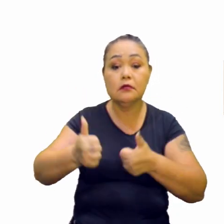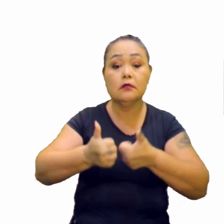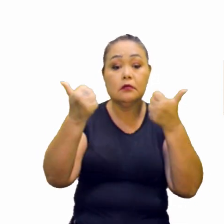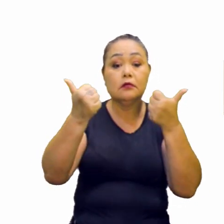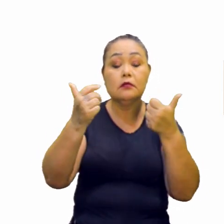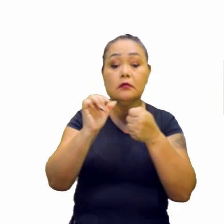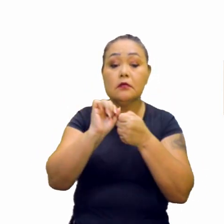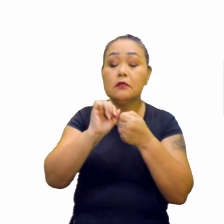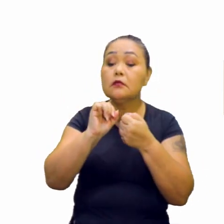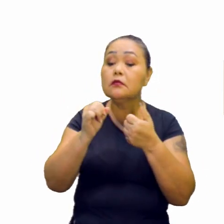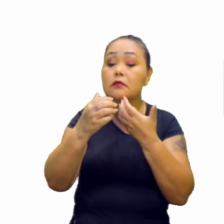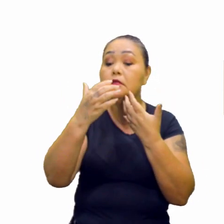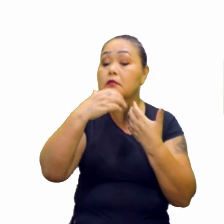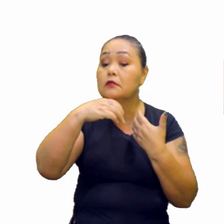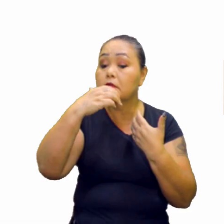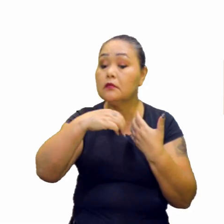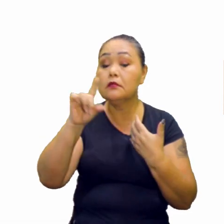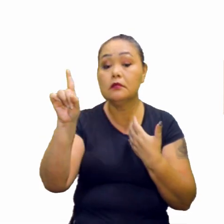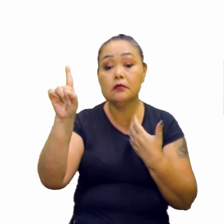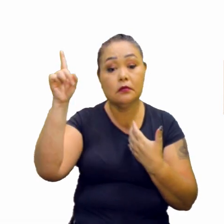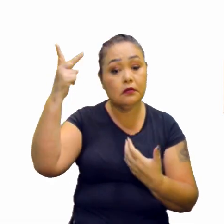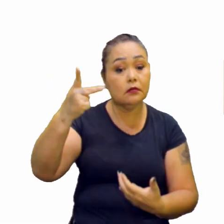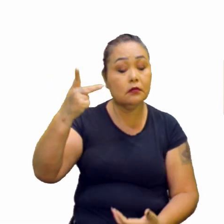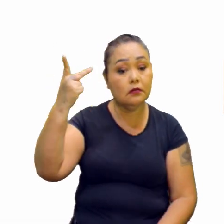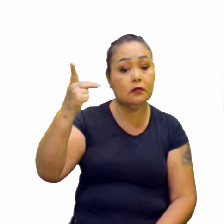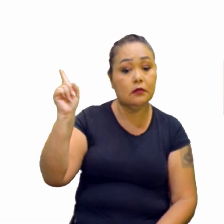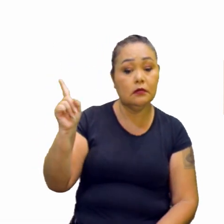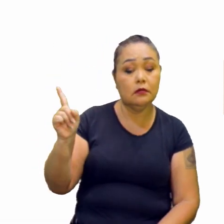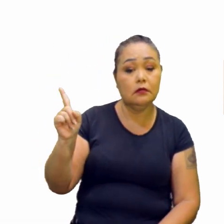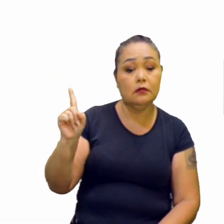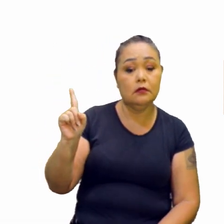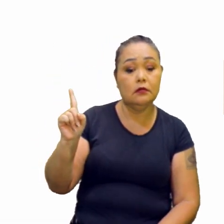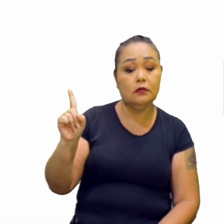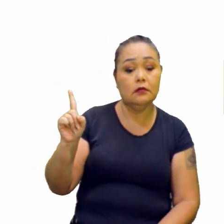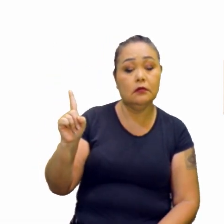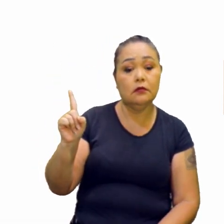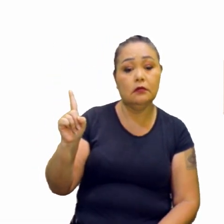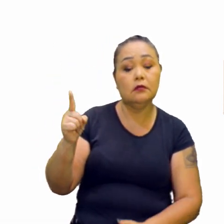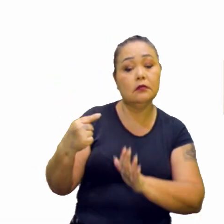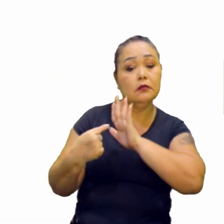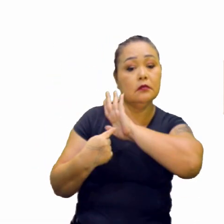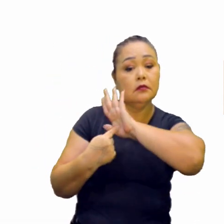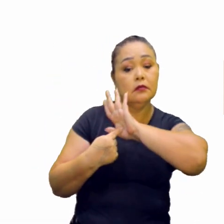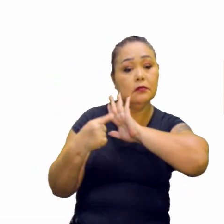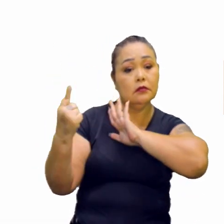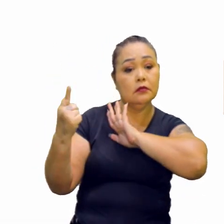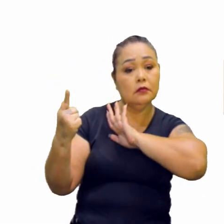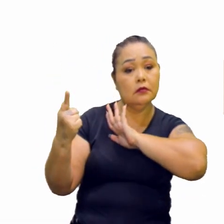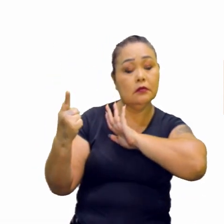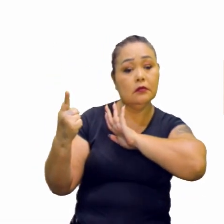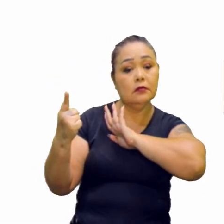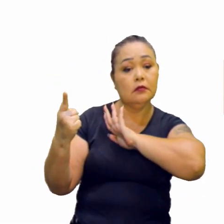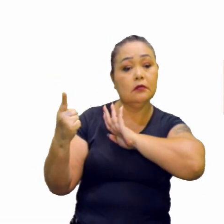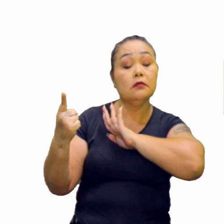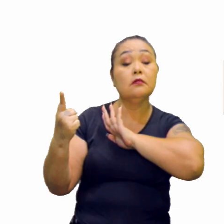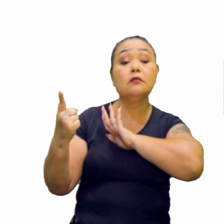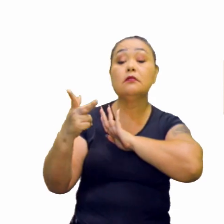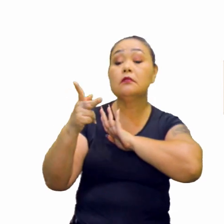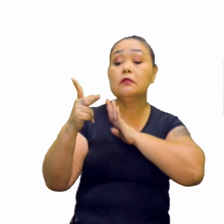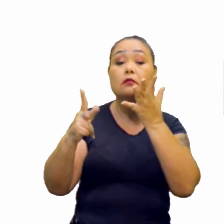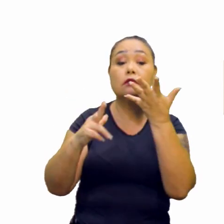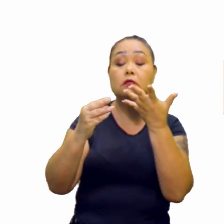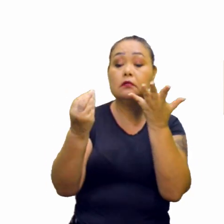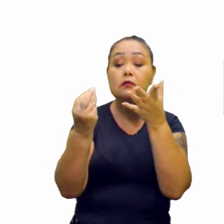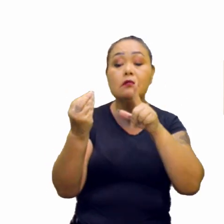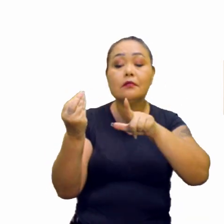frutos. Tá? E aí a gente está mostrando para vocês algumas imagens. A poda de adubação, ela